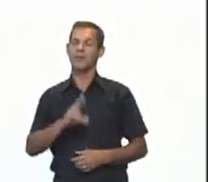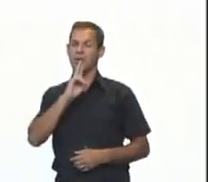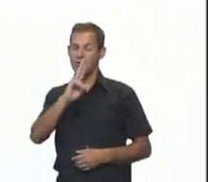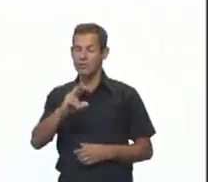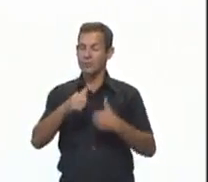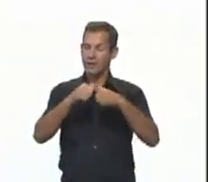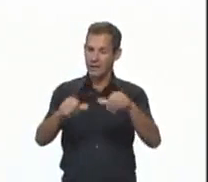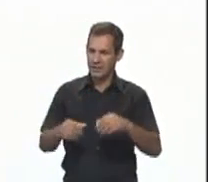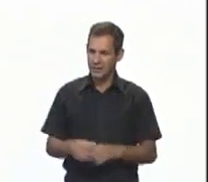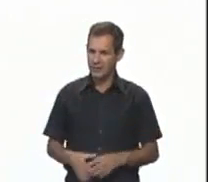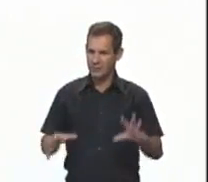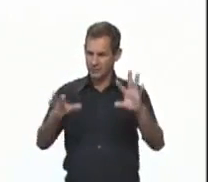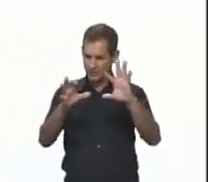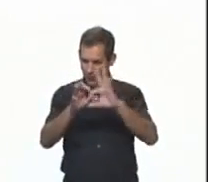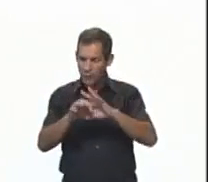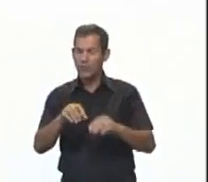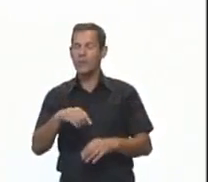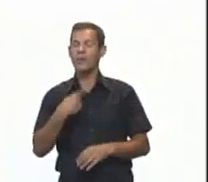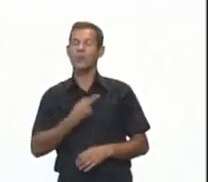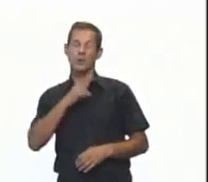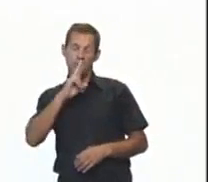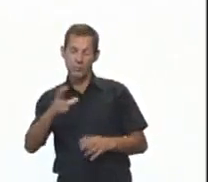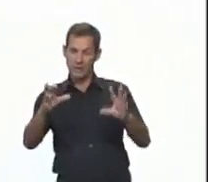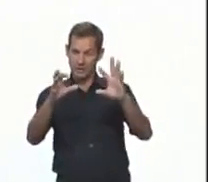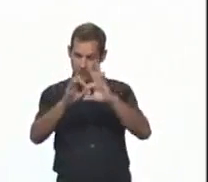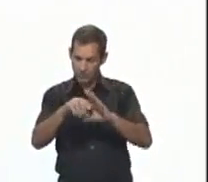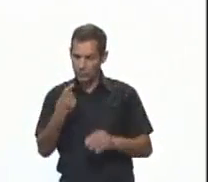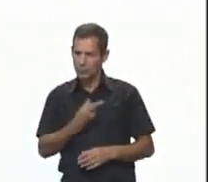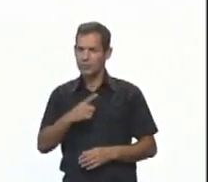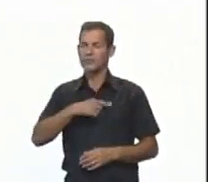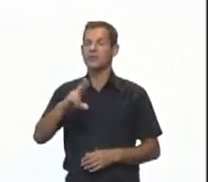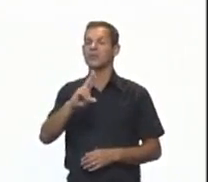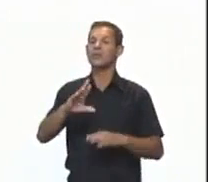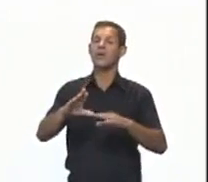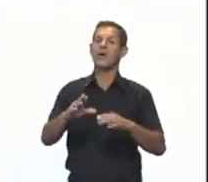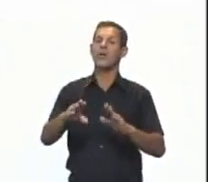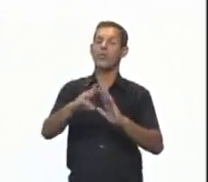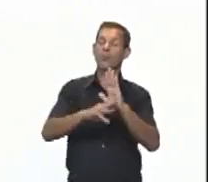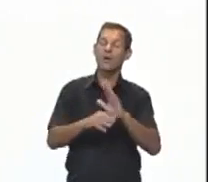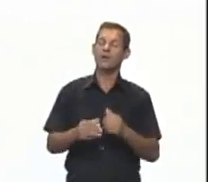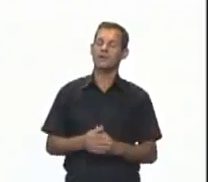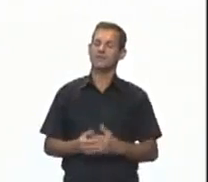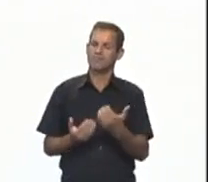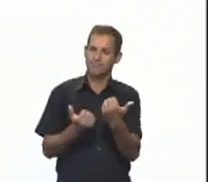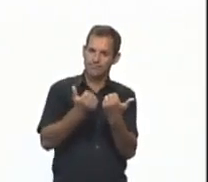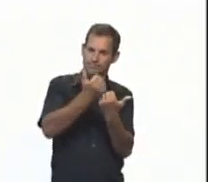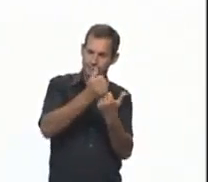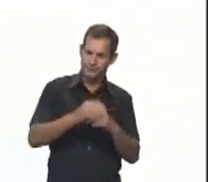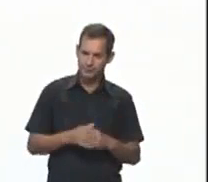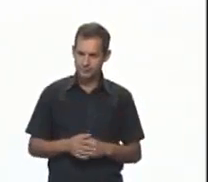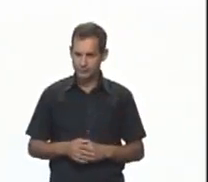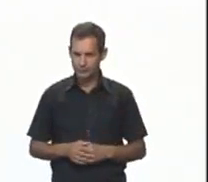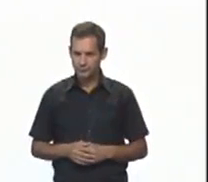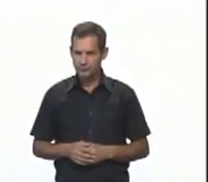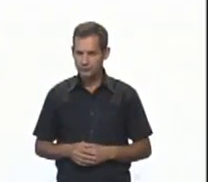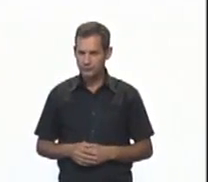resolver essa integral. E para resolver essa integral, nós vamos utilizar qual método? O da